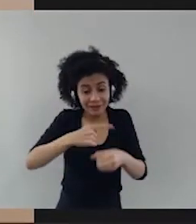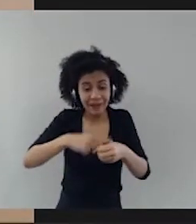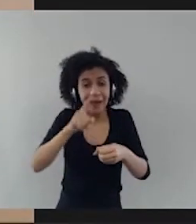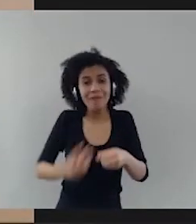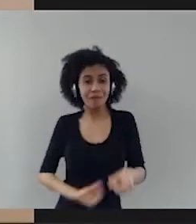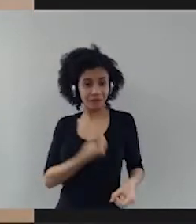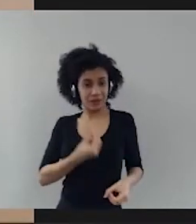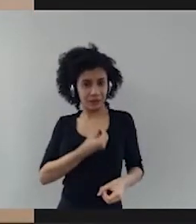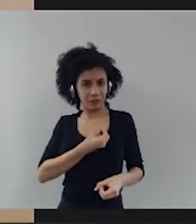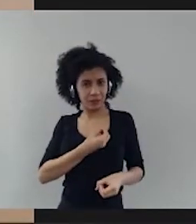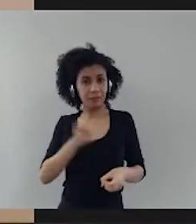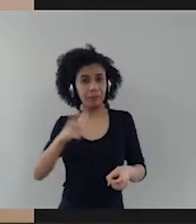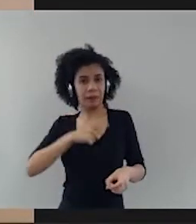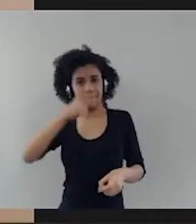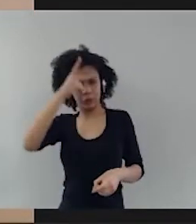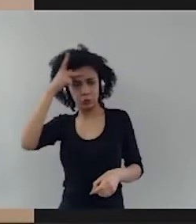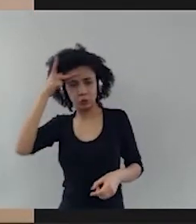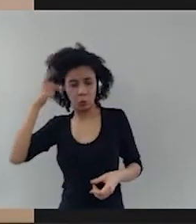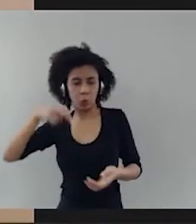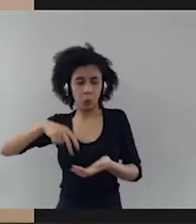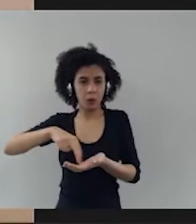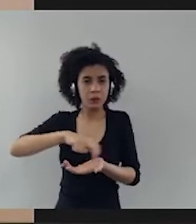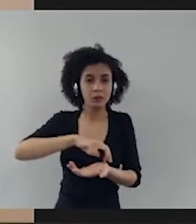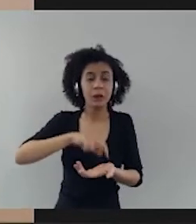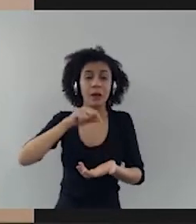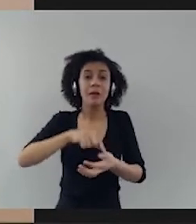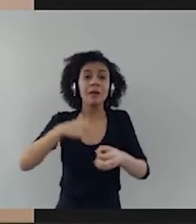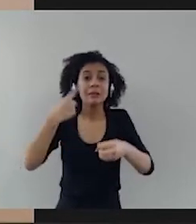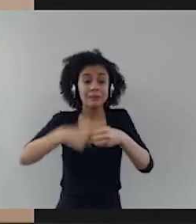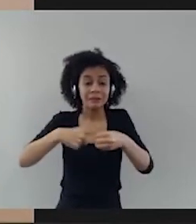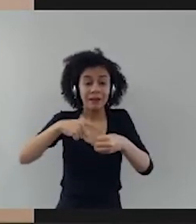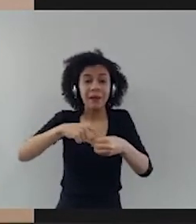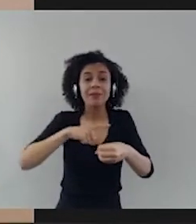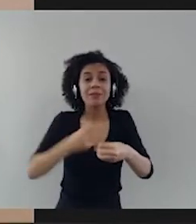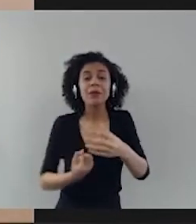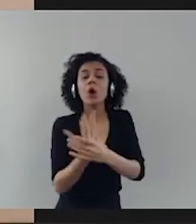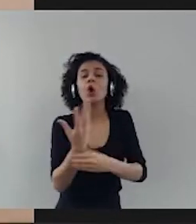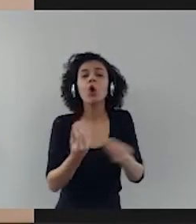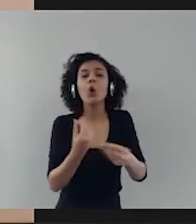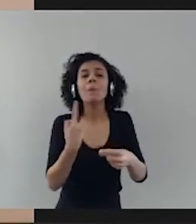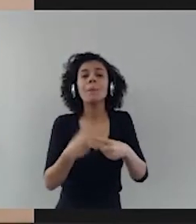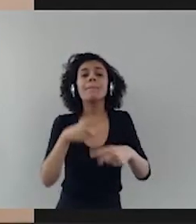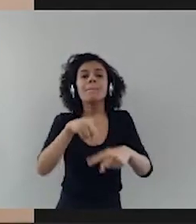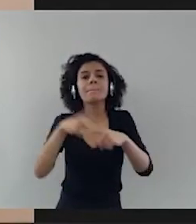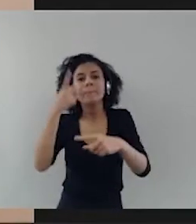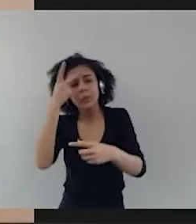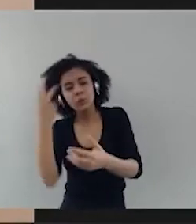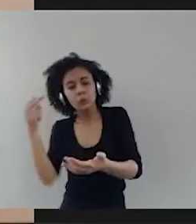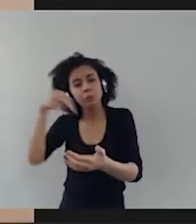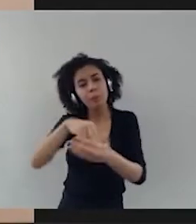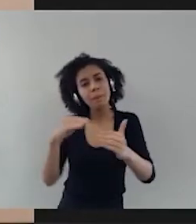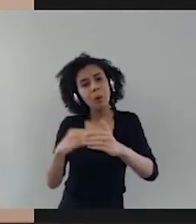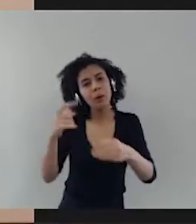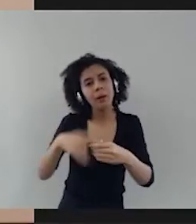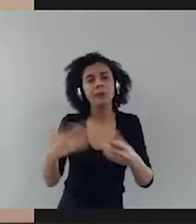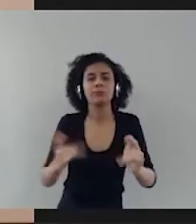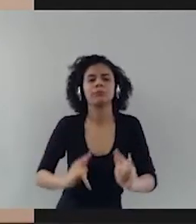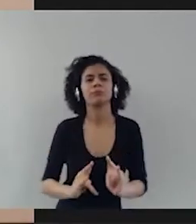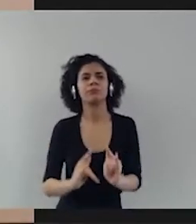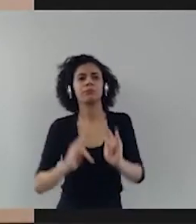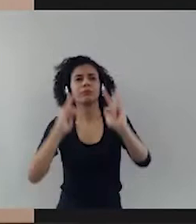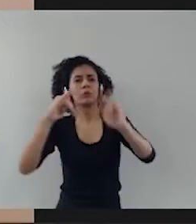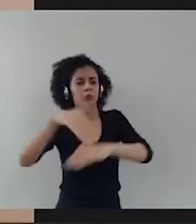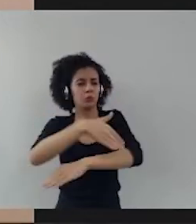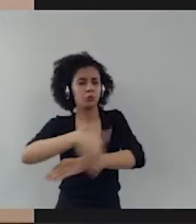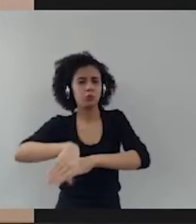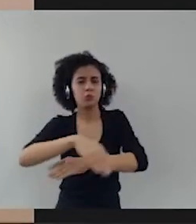né? Composta de pessoas. A cidade, ela existe por causa de pessoas. Então, os edifícios, as